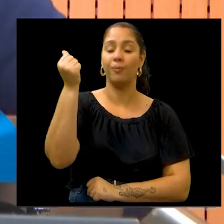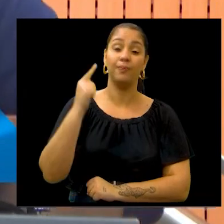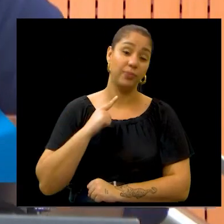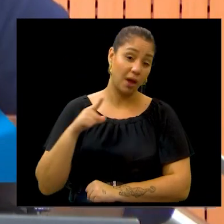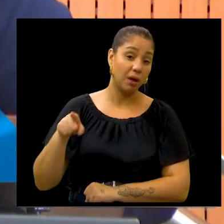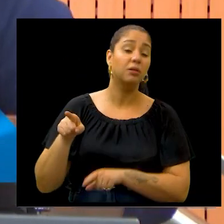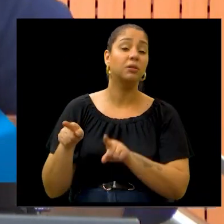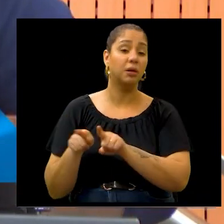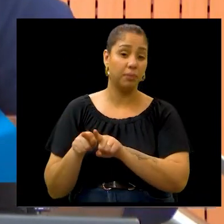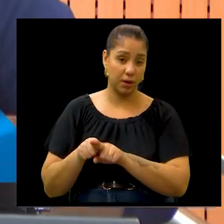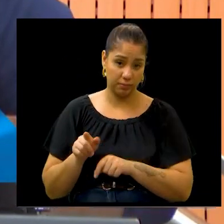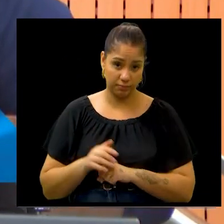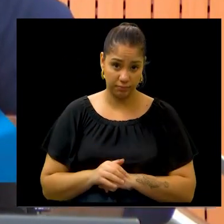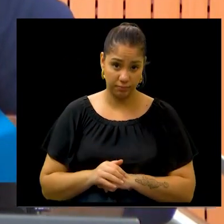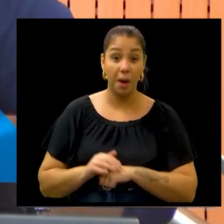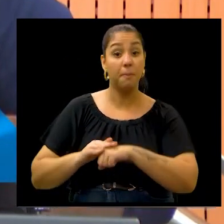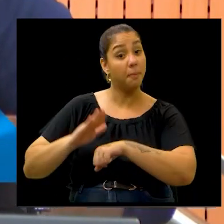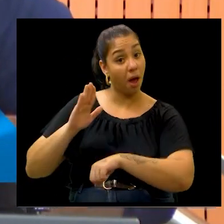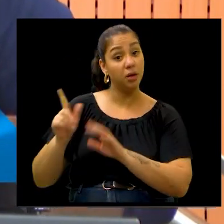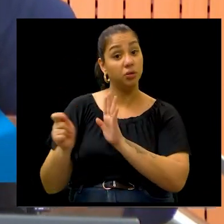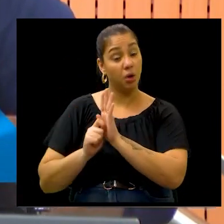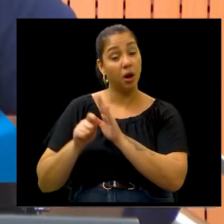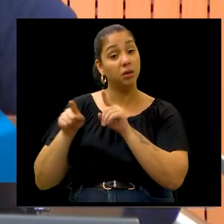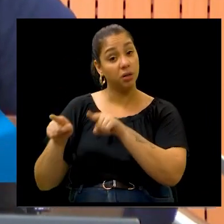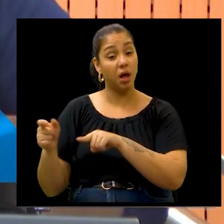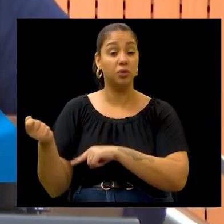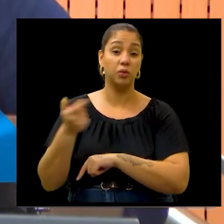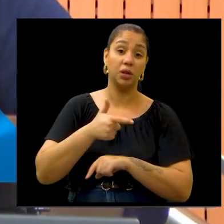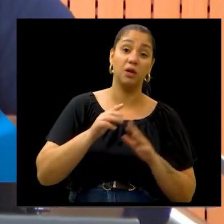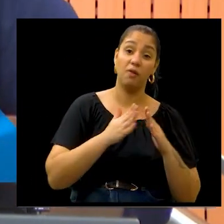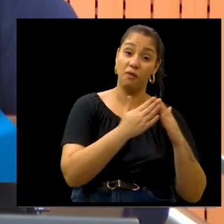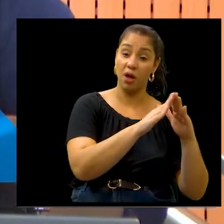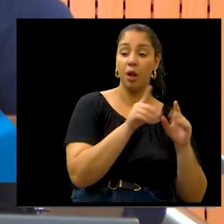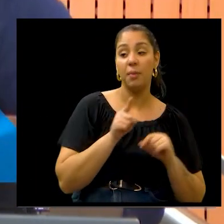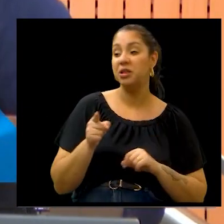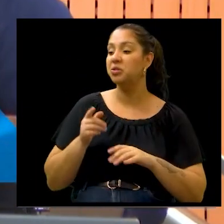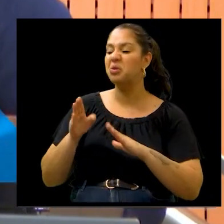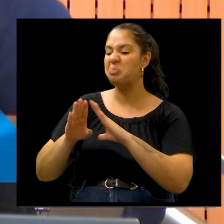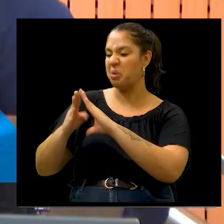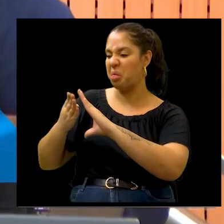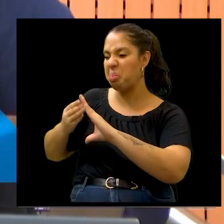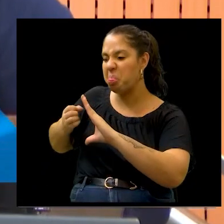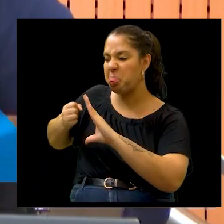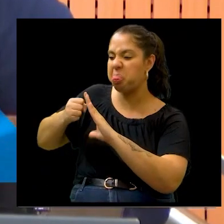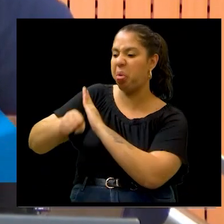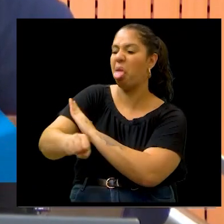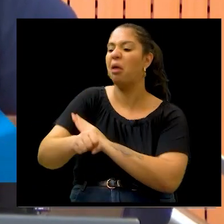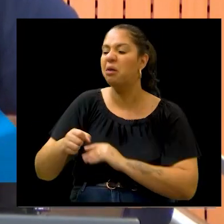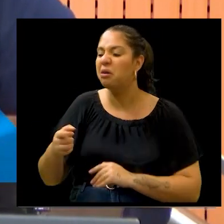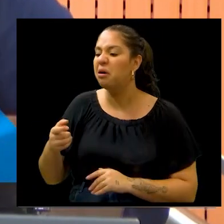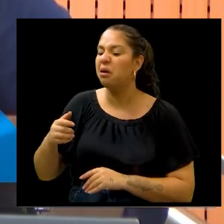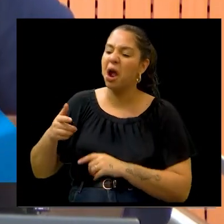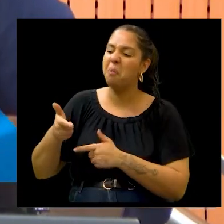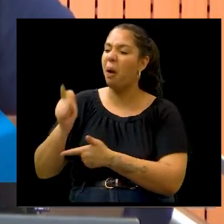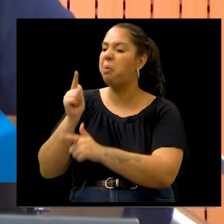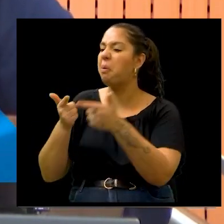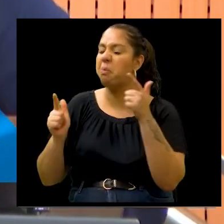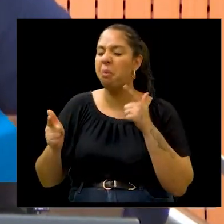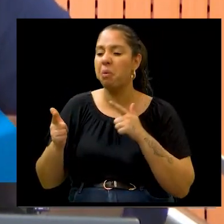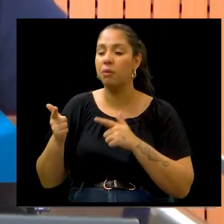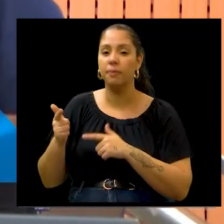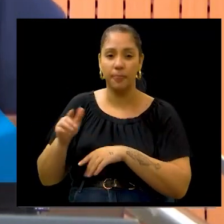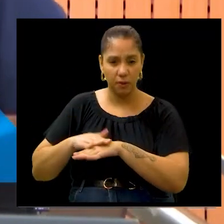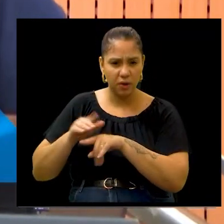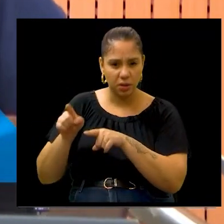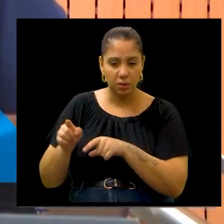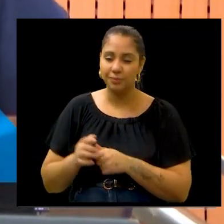bairros de classe alta. Está muito mais lá. Só que a polícia não entra lá chutando,